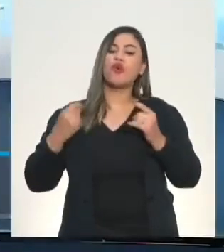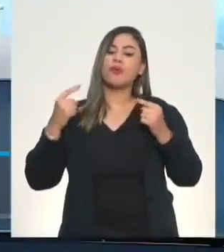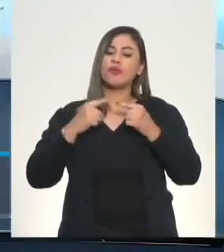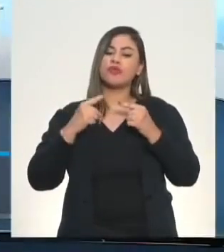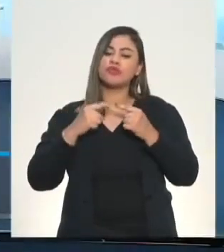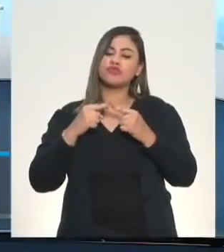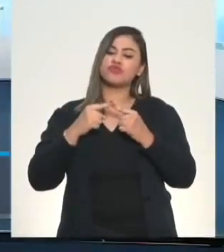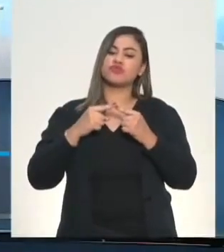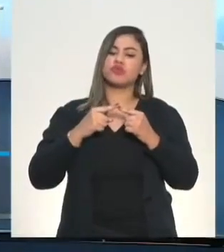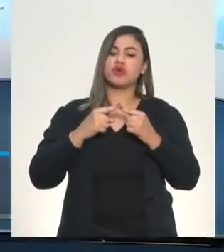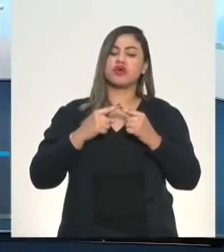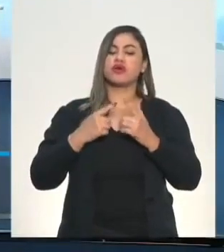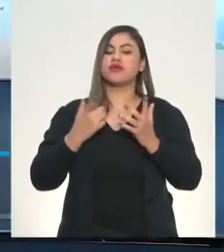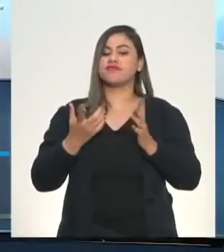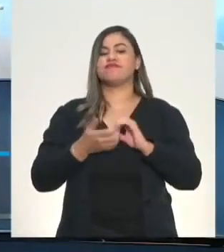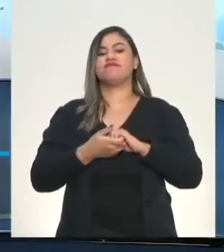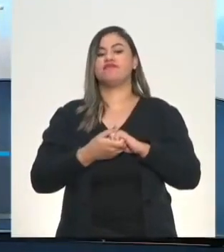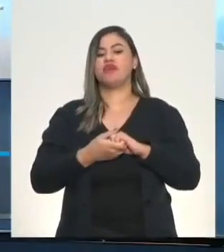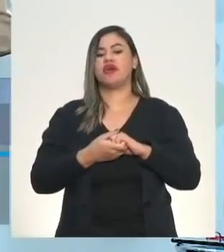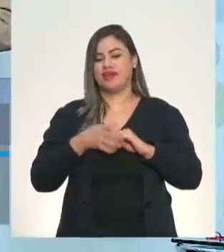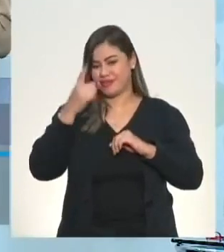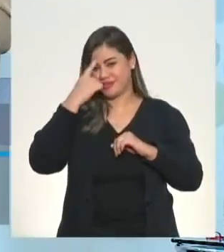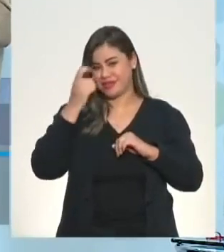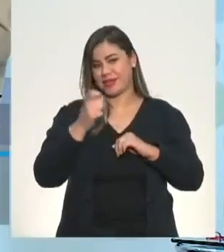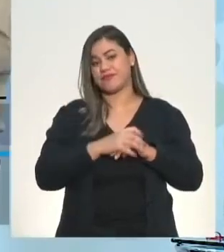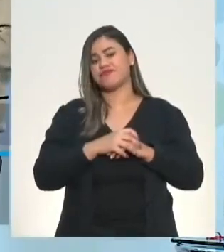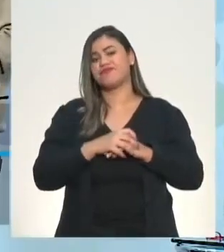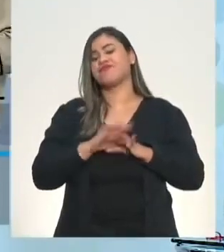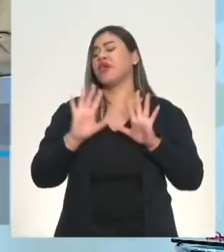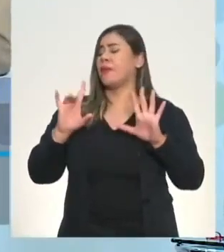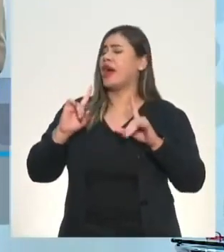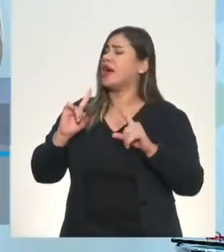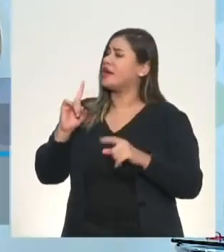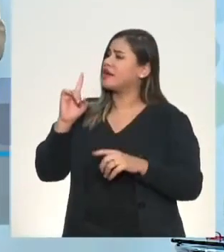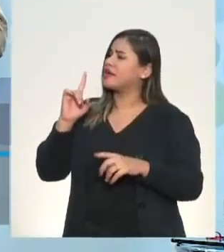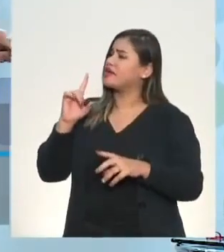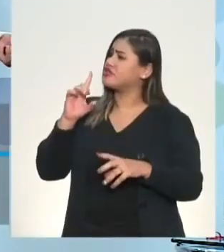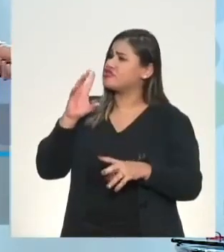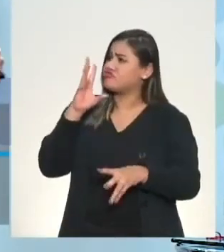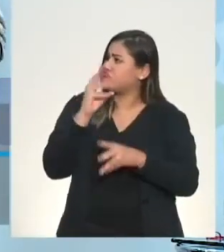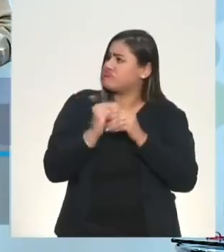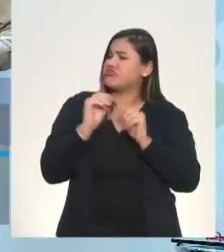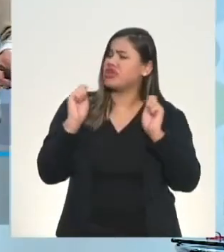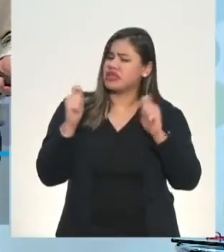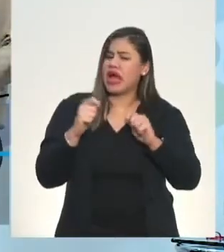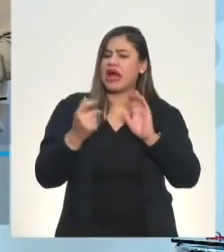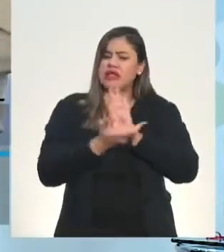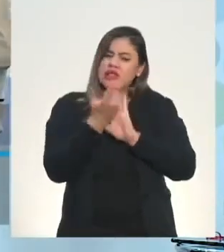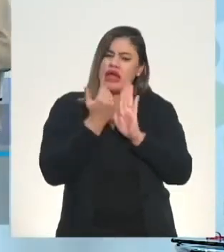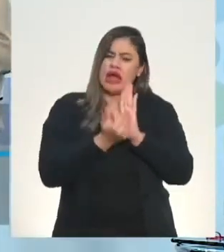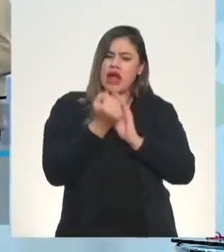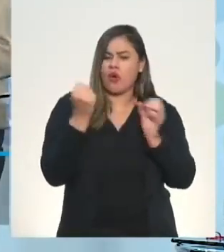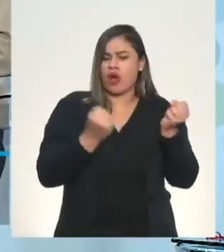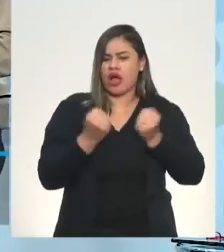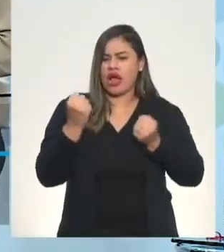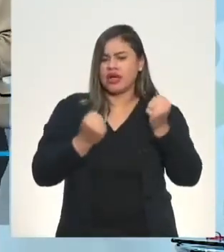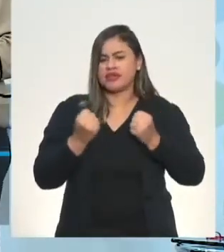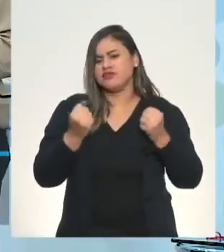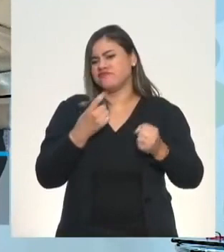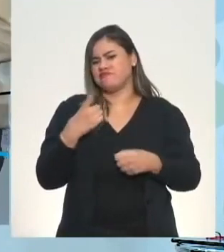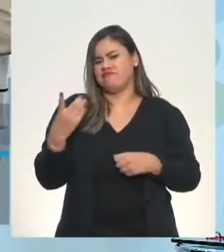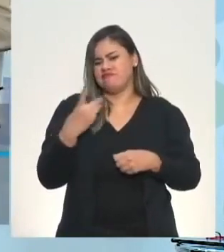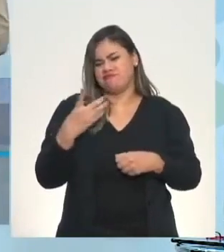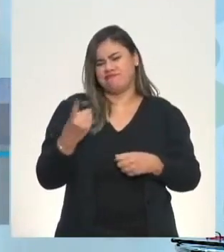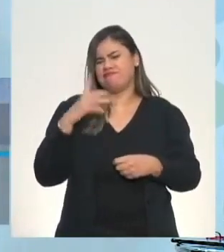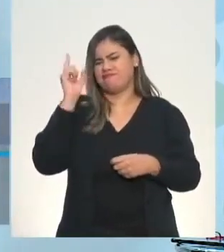um termo dentro da sequência. Então, essa é a ideia mesmo. Vivi, por dedução, a gente consegue. Desenhar, né, um carrinho aí com 14 é meio